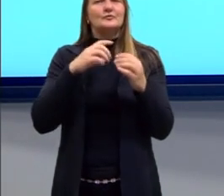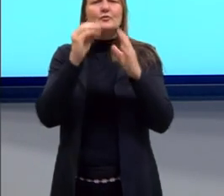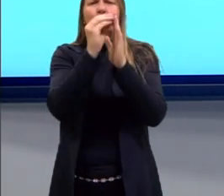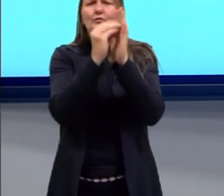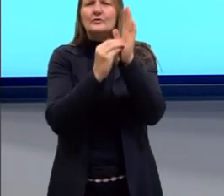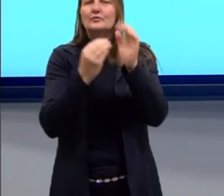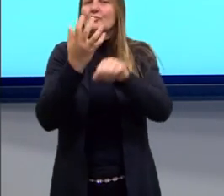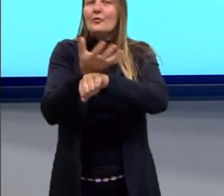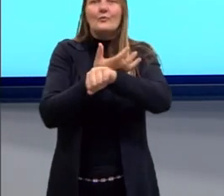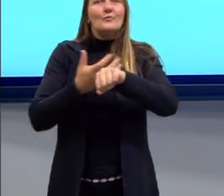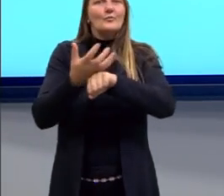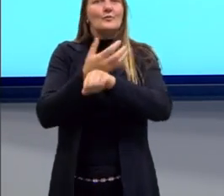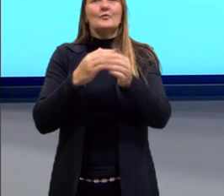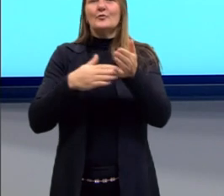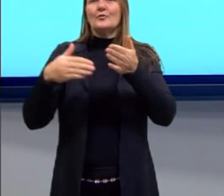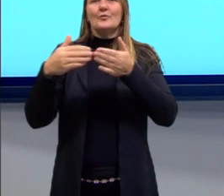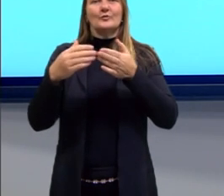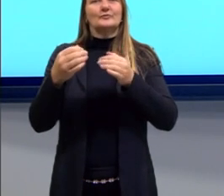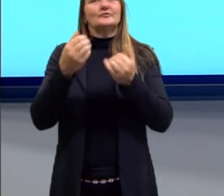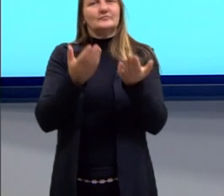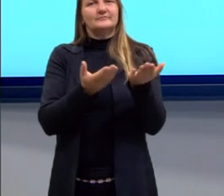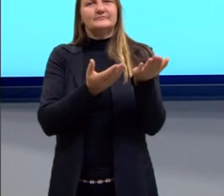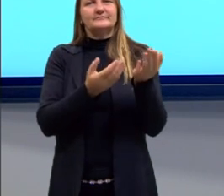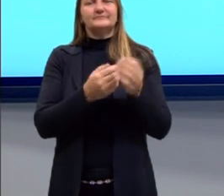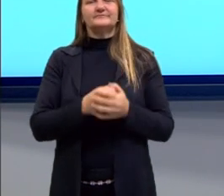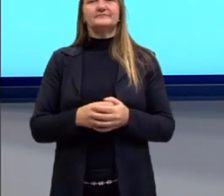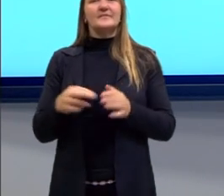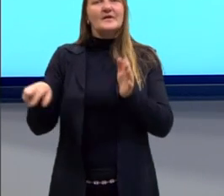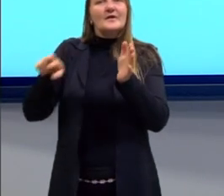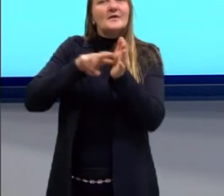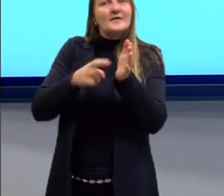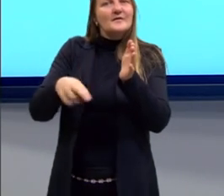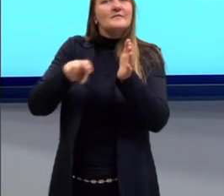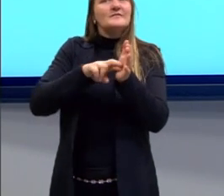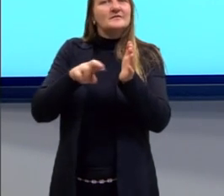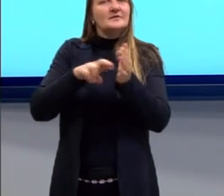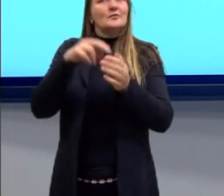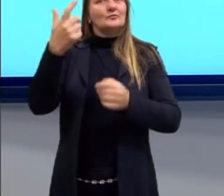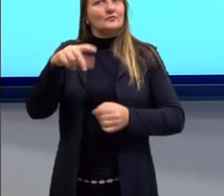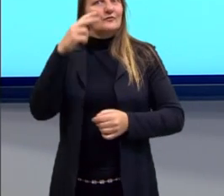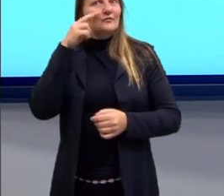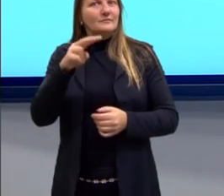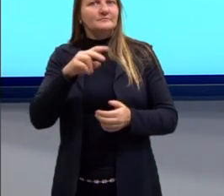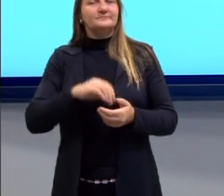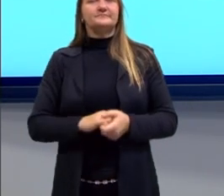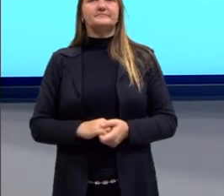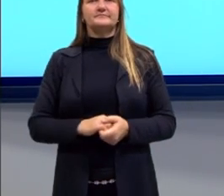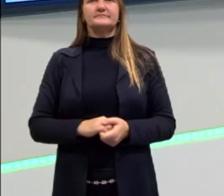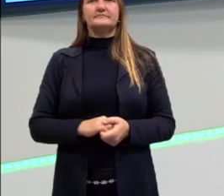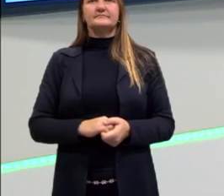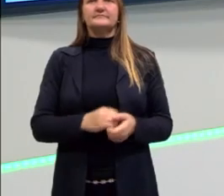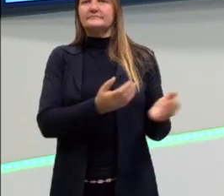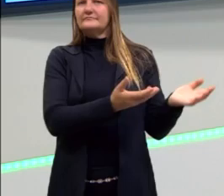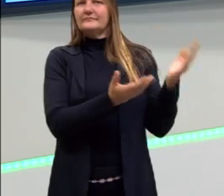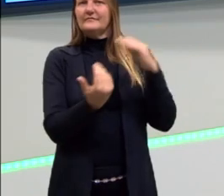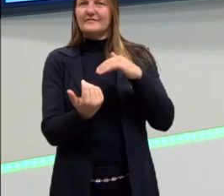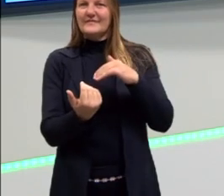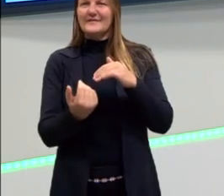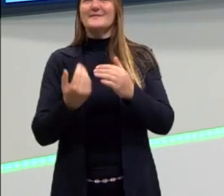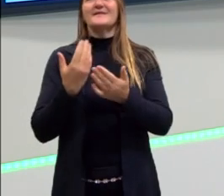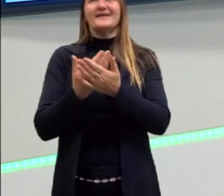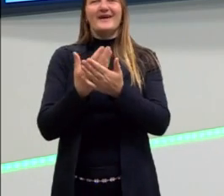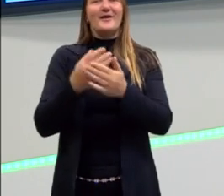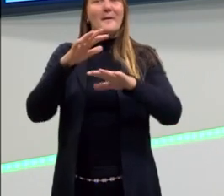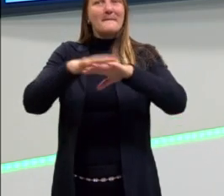conteúdos vocês podem então revisar bastante assistir novamente vamos então para nossa aula